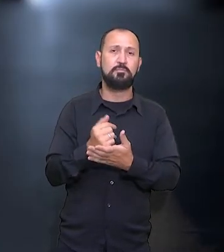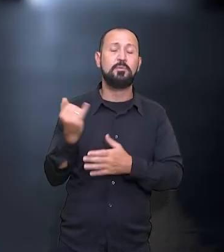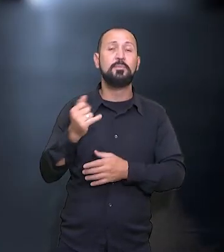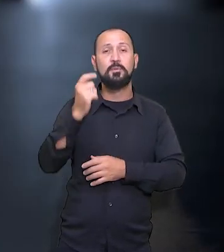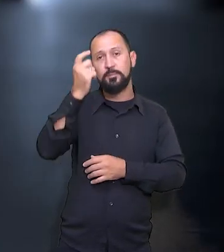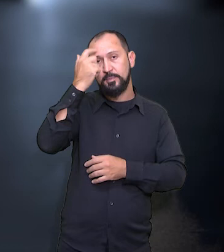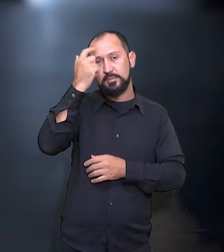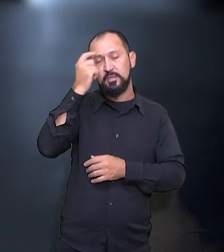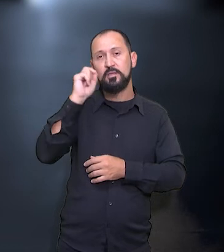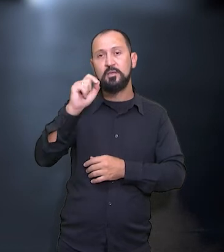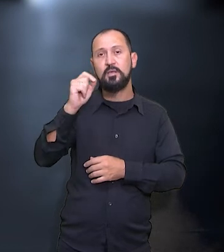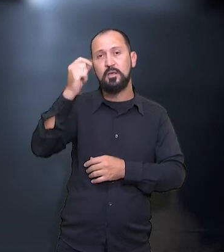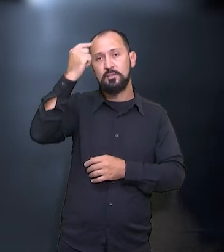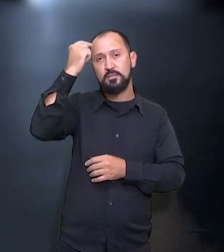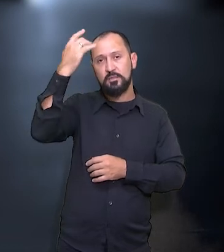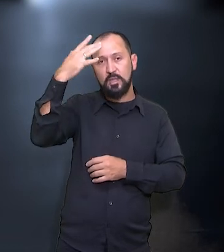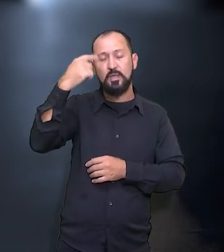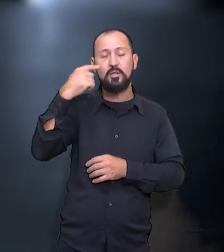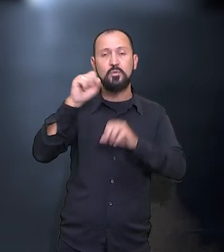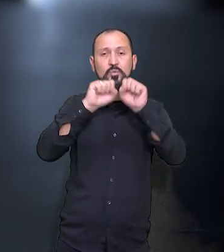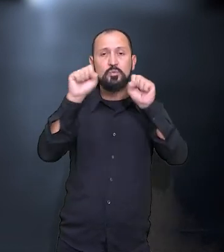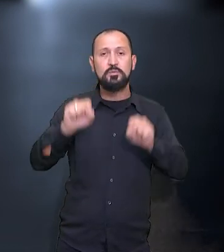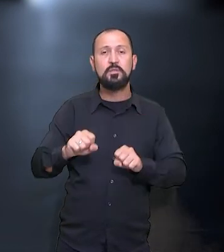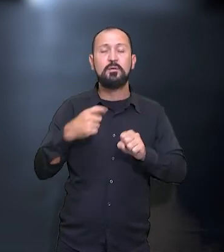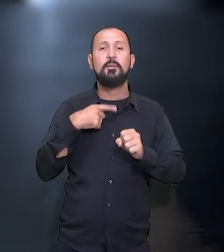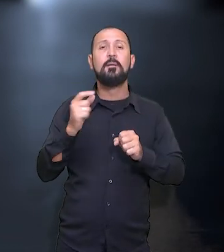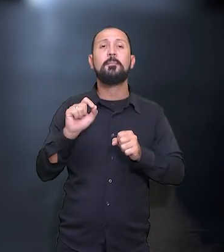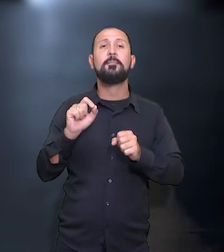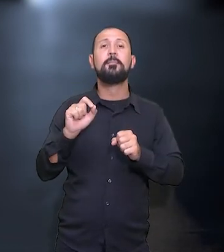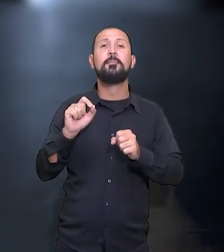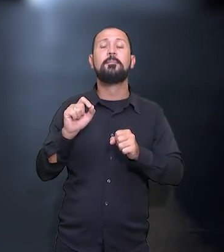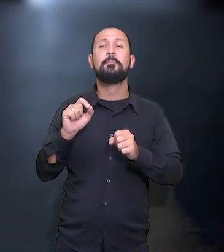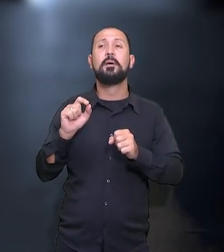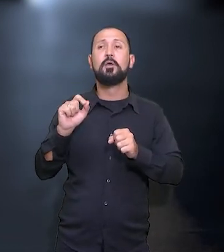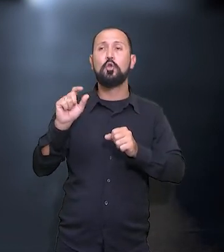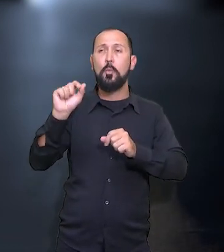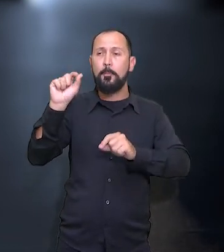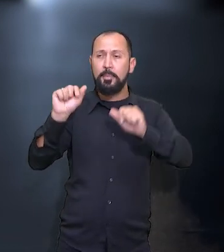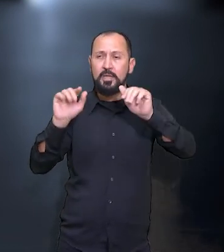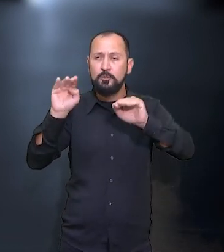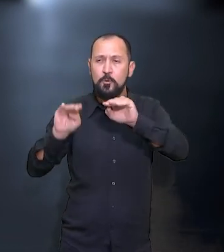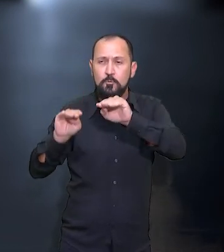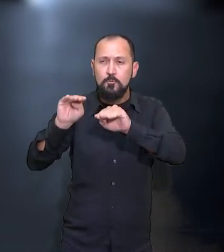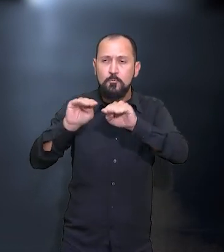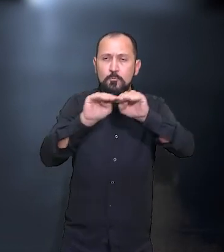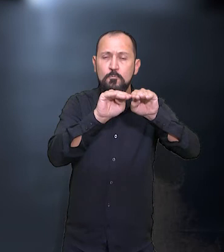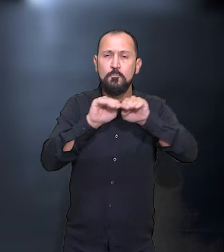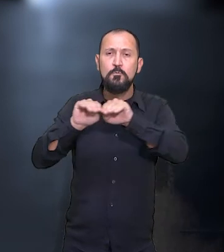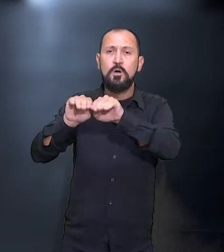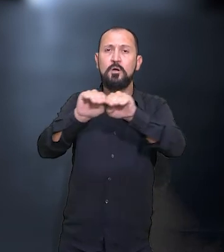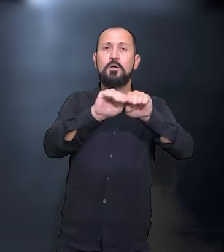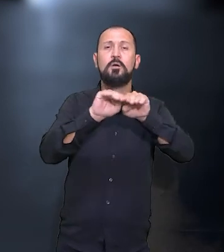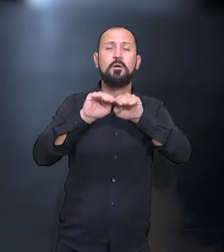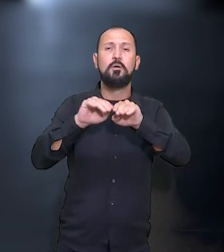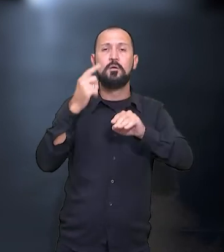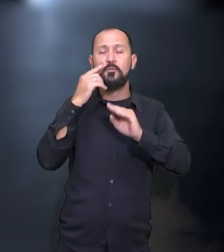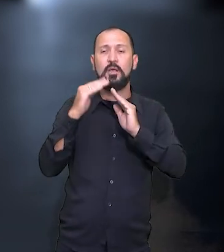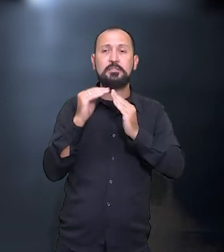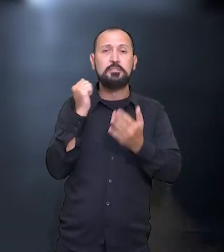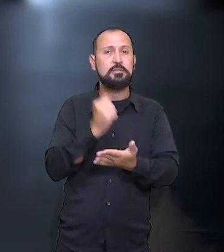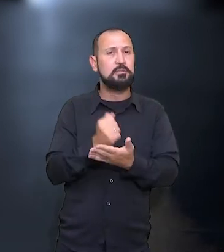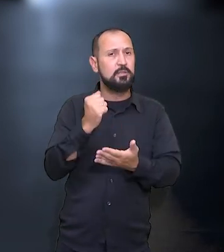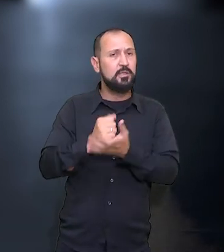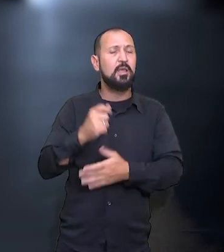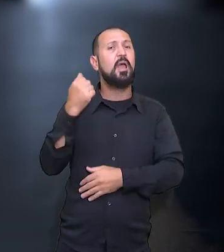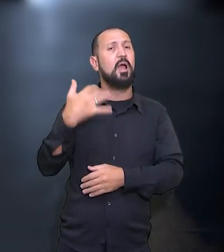elevado, é importante considerar que a ideia do SERP é para que barateie o custo, principalmente aí quando a gente fala de